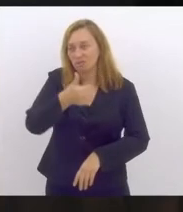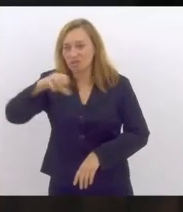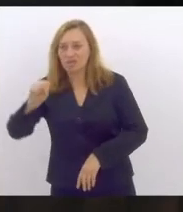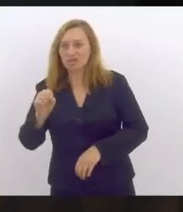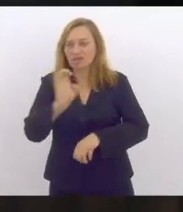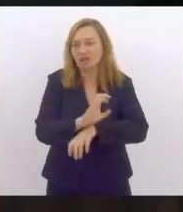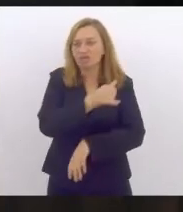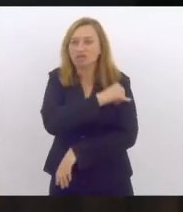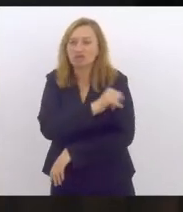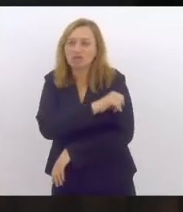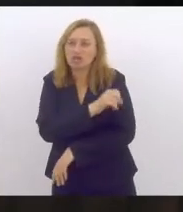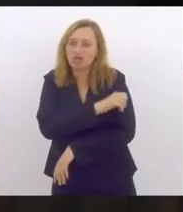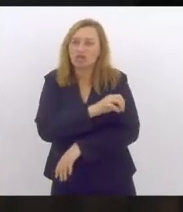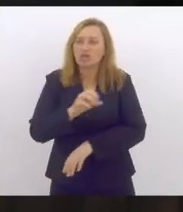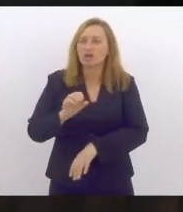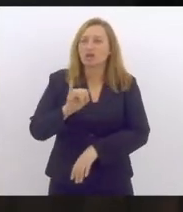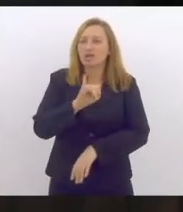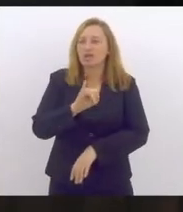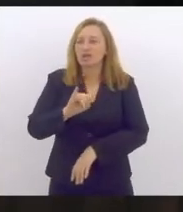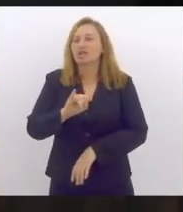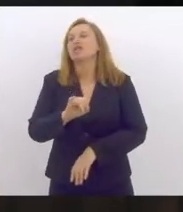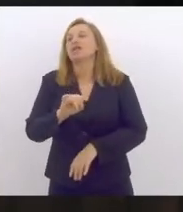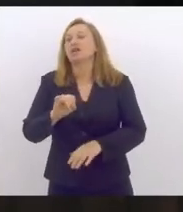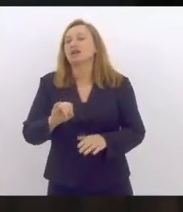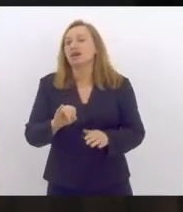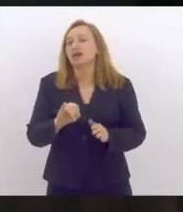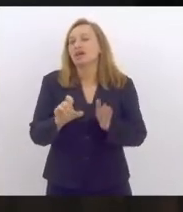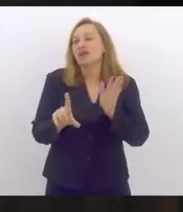do Rio de Janeiro a restituir o incentivo fiscal que trata a Lei Estadual